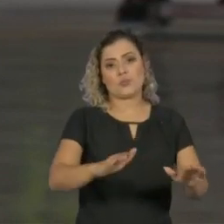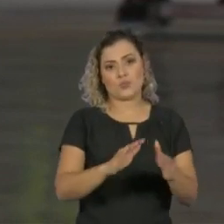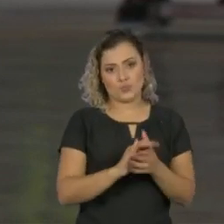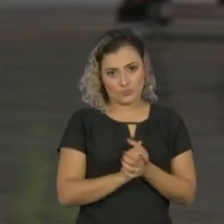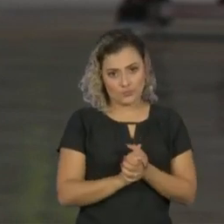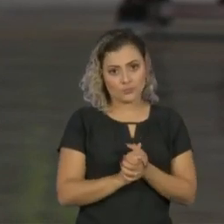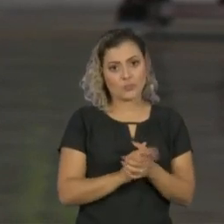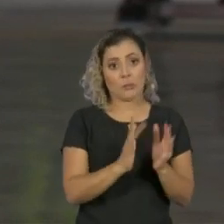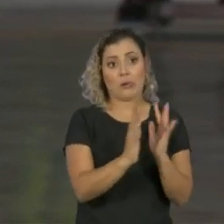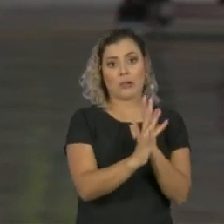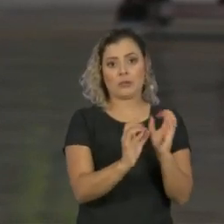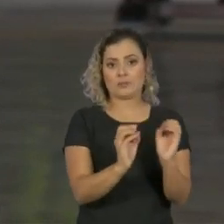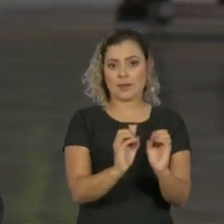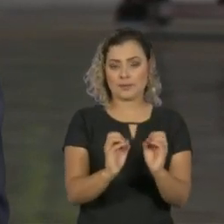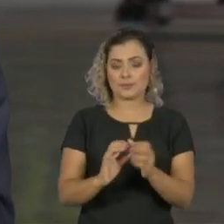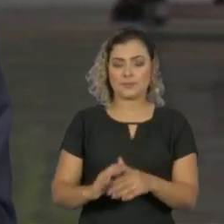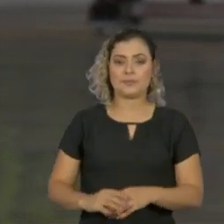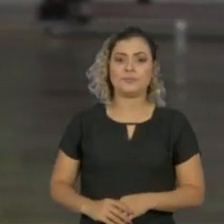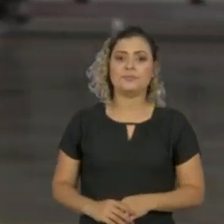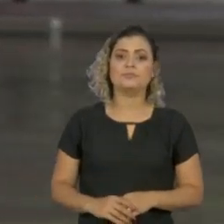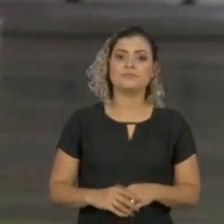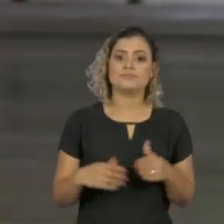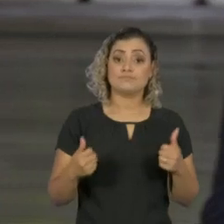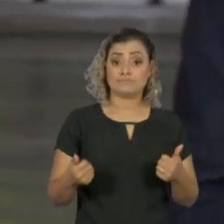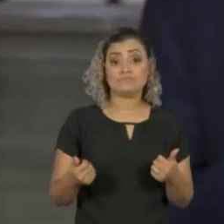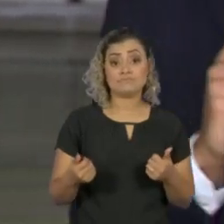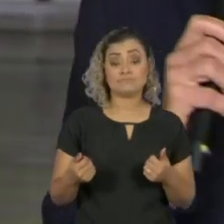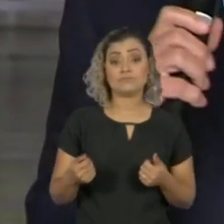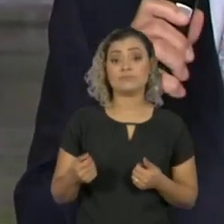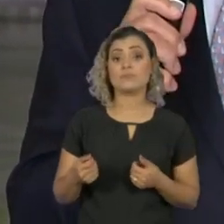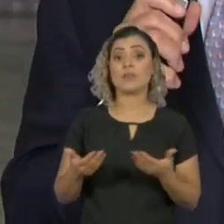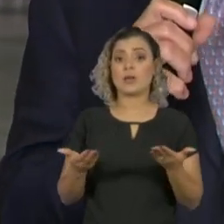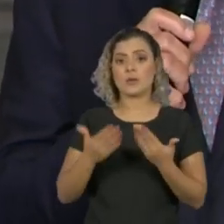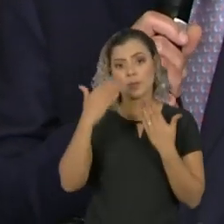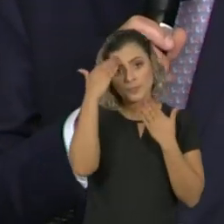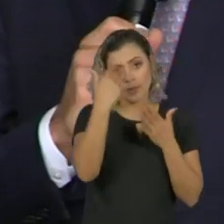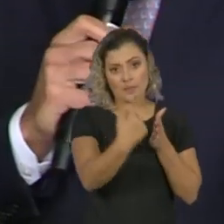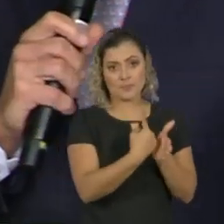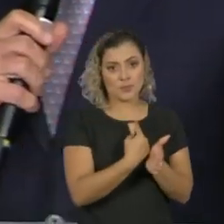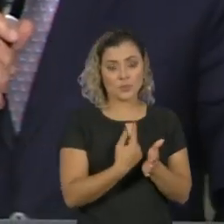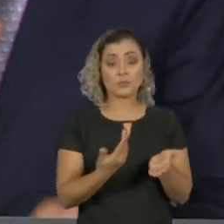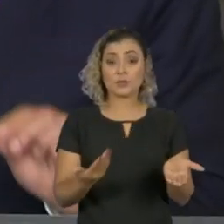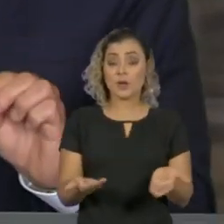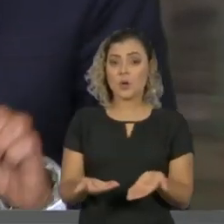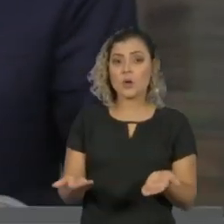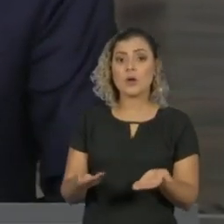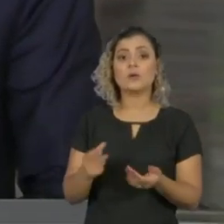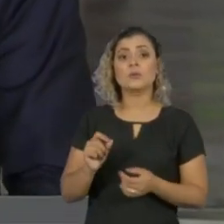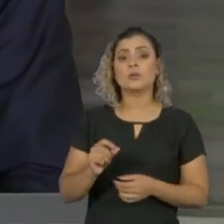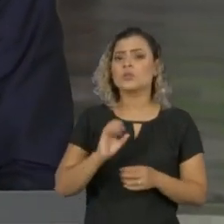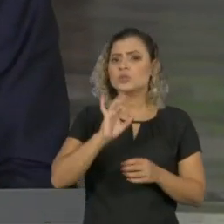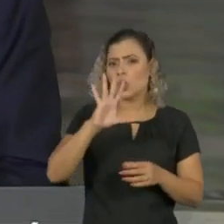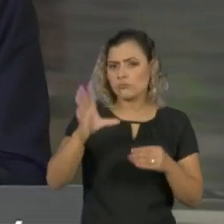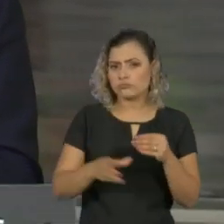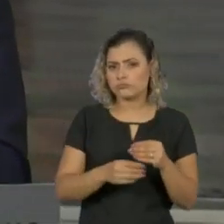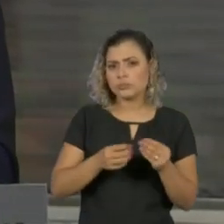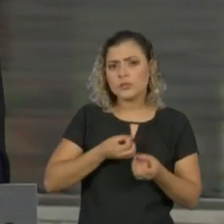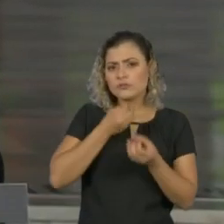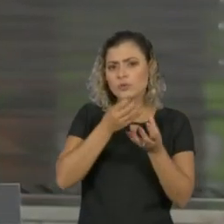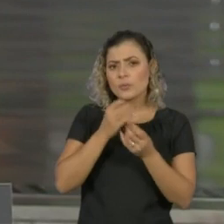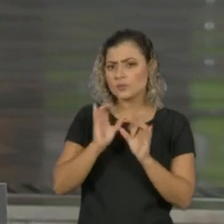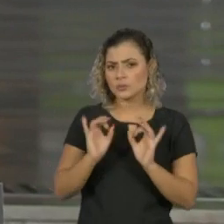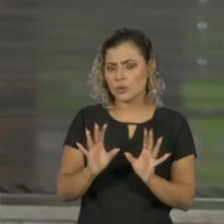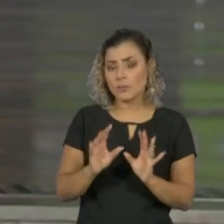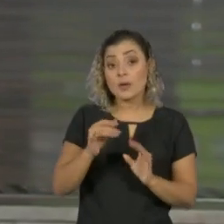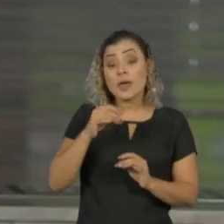aglomerações. Muito obrigado. Perfeito, Bruno Covas. Júnior Berilo, muito obrigado mais uma vez. Apenas para enfatizar uma informação, para